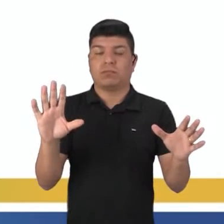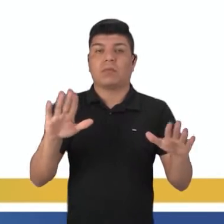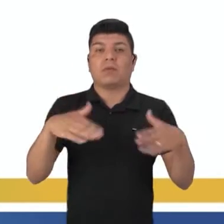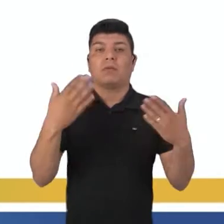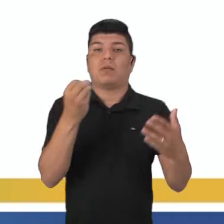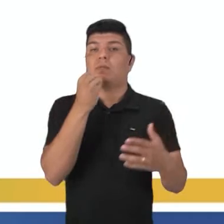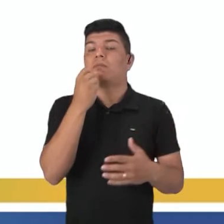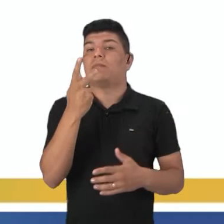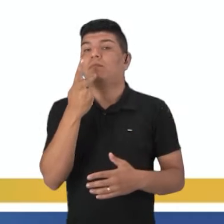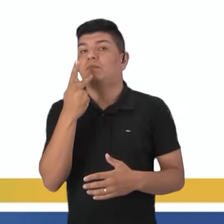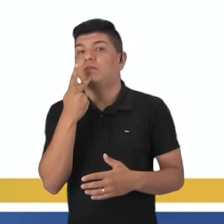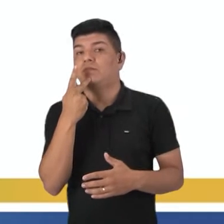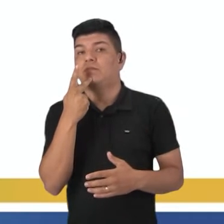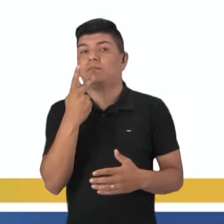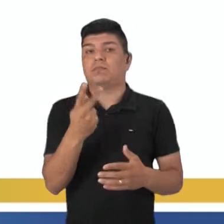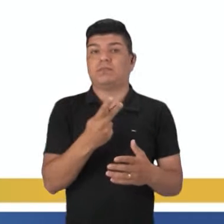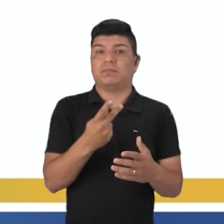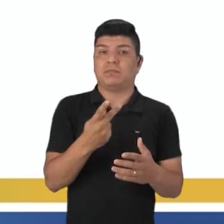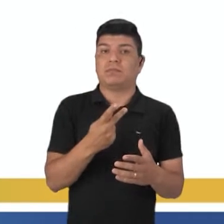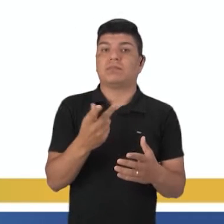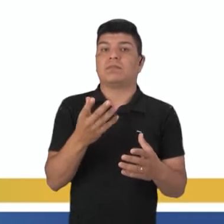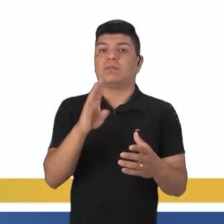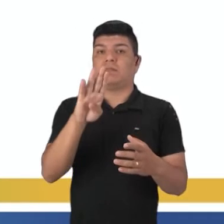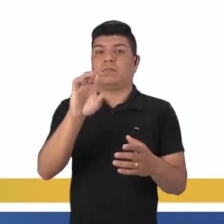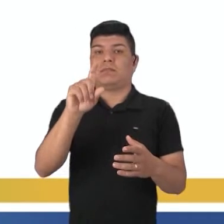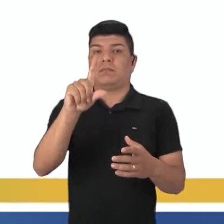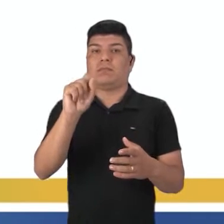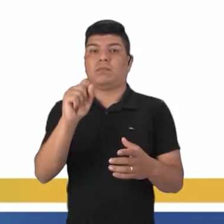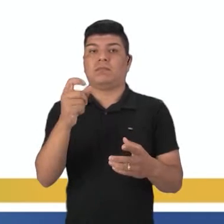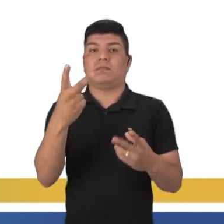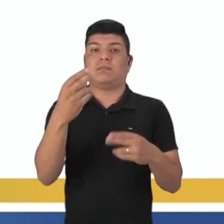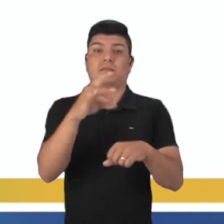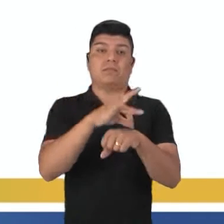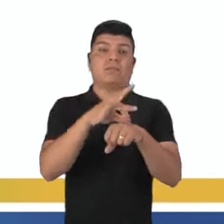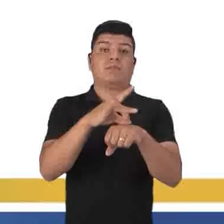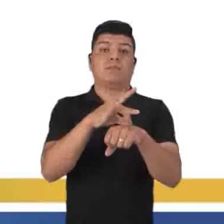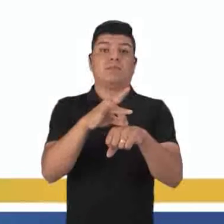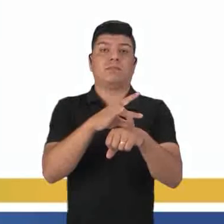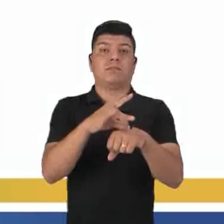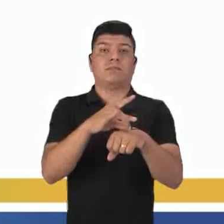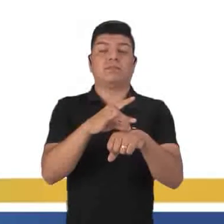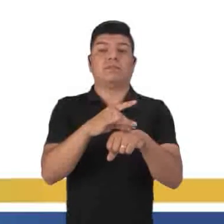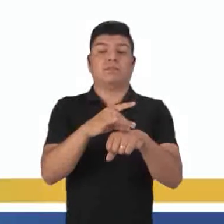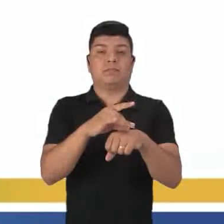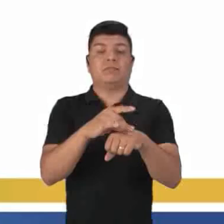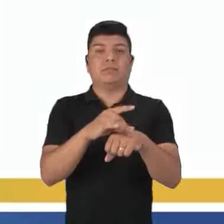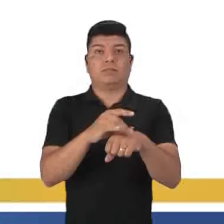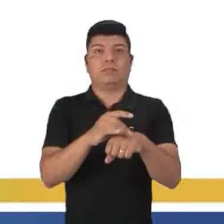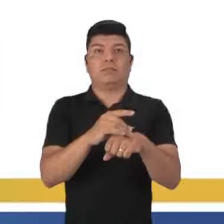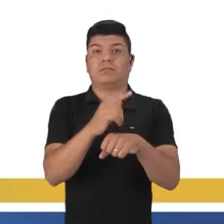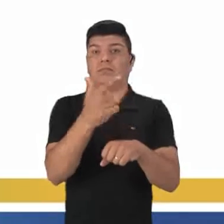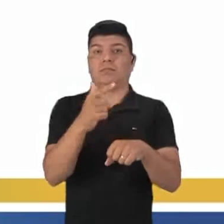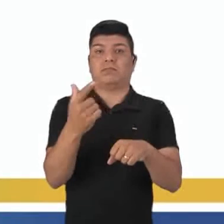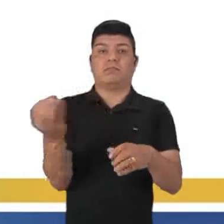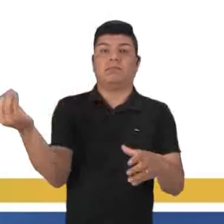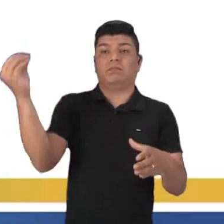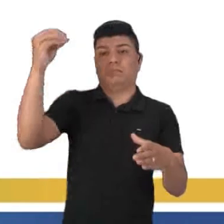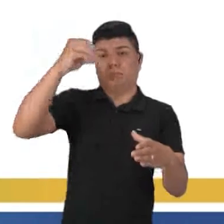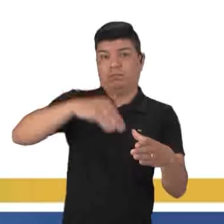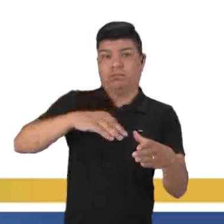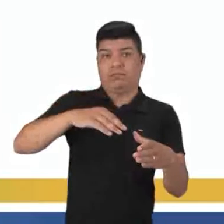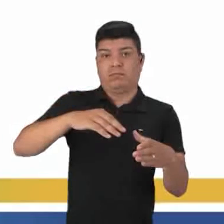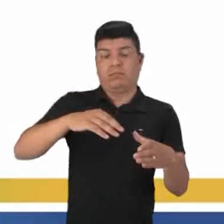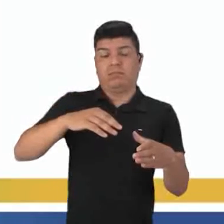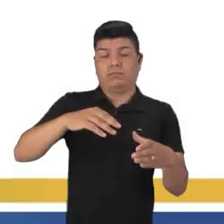a probabilidade de ambas as bolinhas retiradas serem pretas? Então, como não há reposição após a